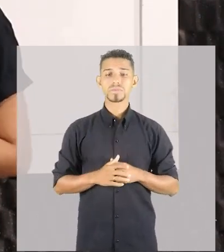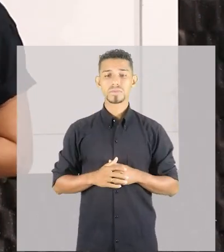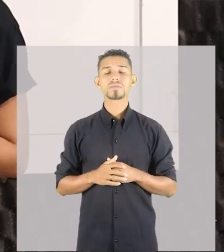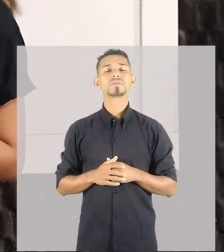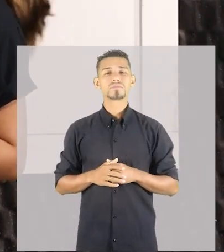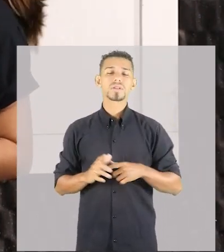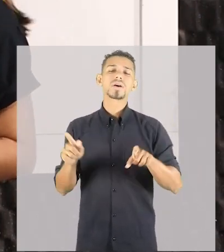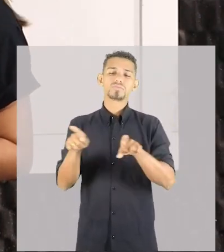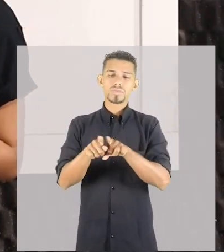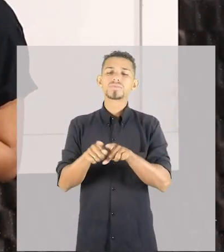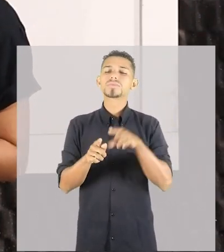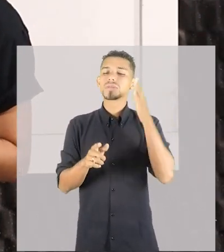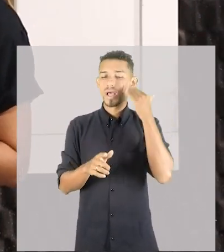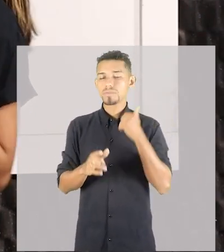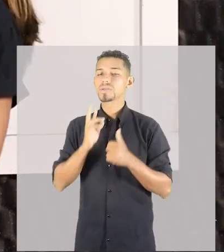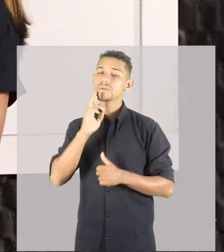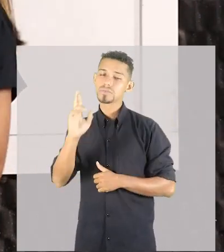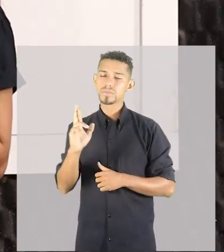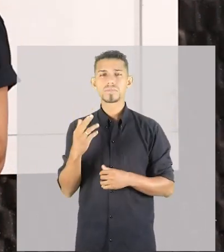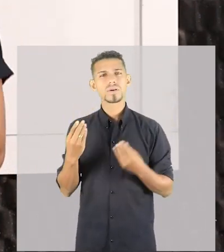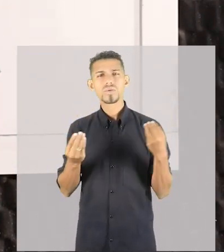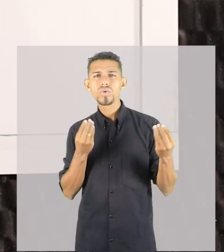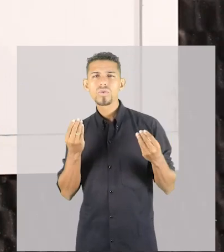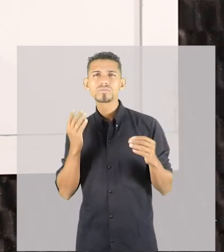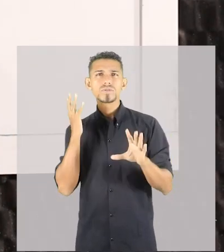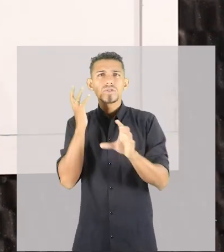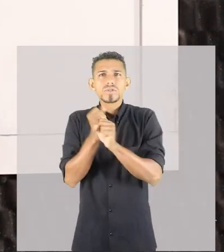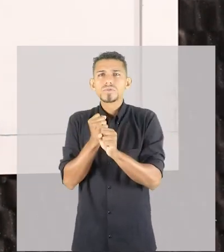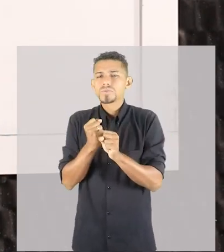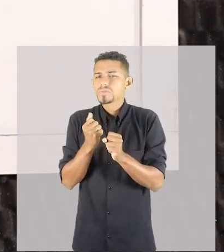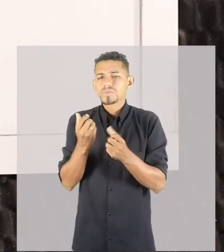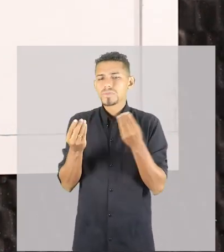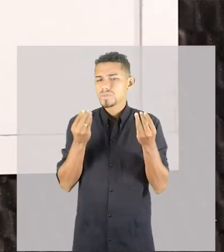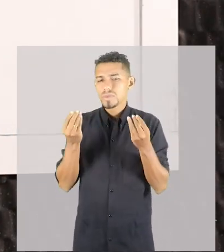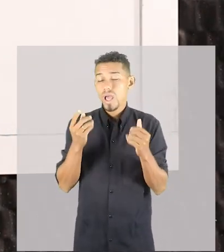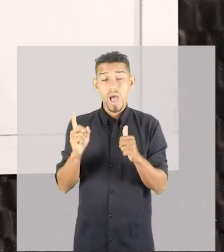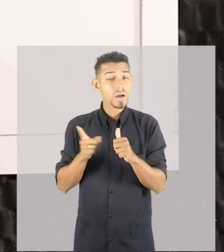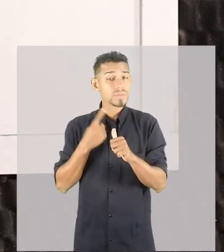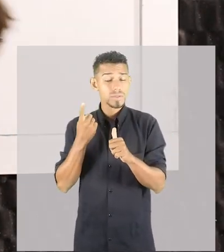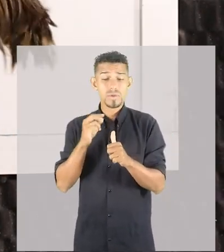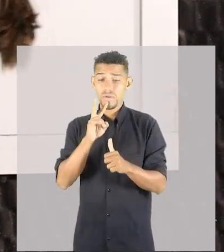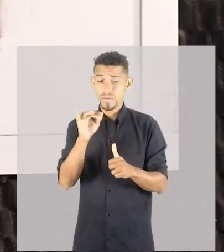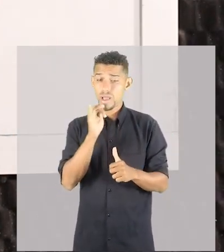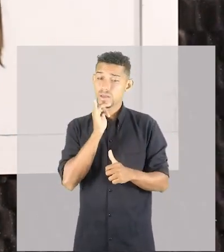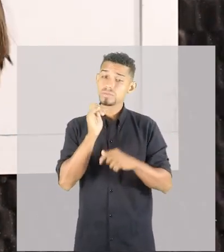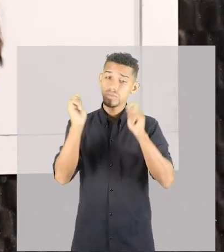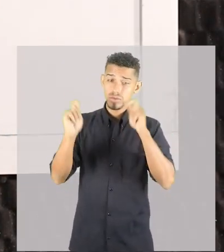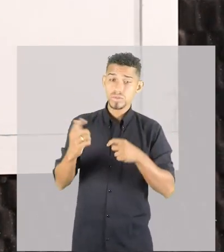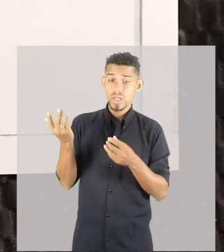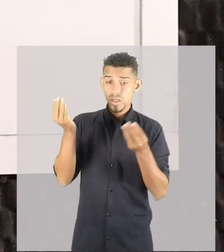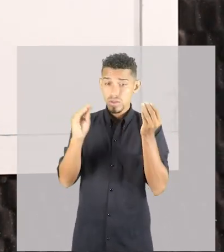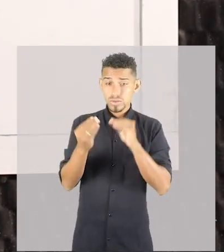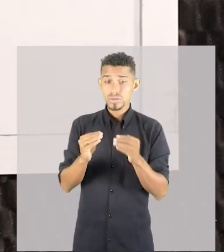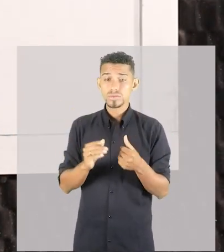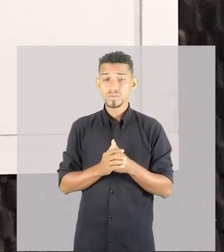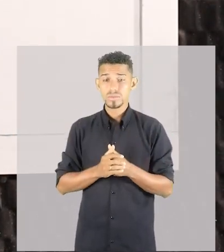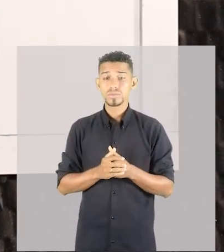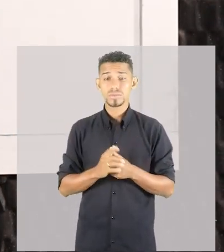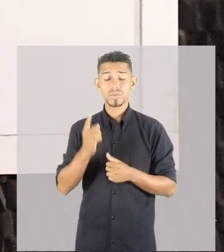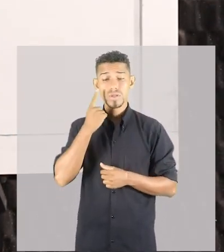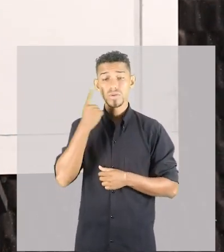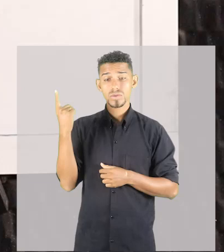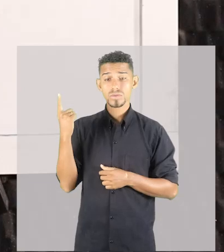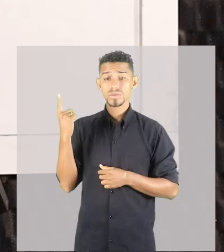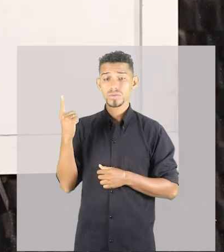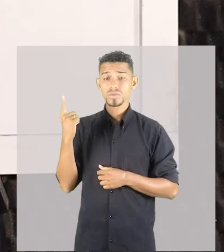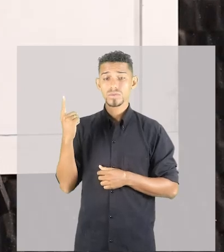Aqui também você saberia me dizer. Raíssa, como que eu faço um cruzamento desse? A primeira coisa que você pode anotar aí é que esse cruzamento, ele é